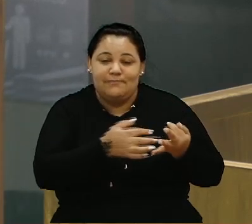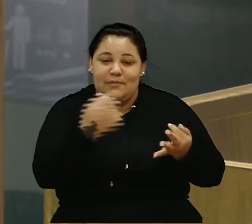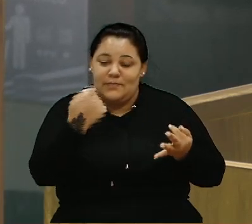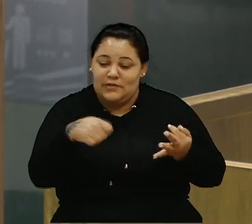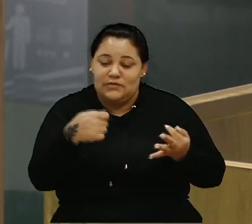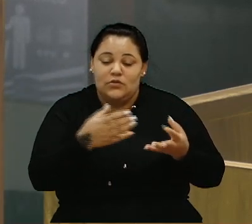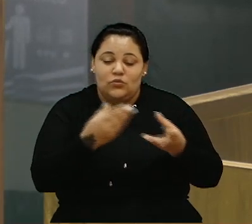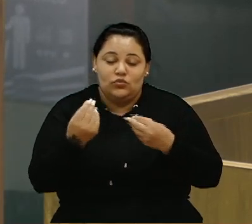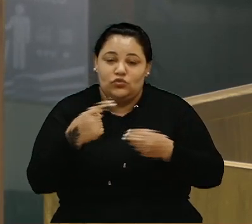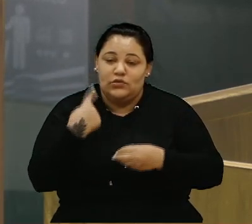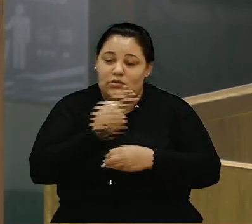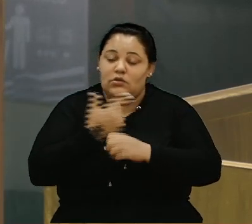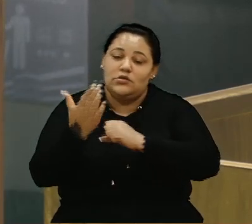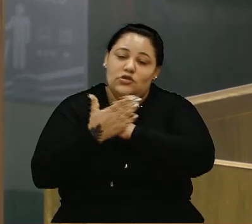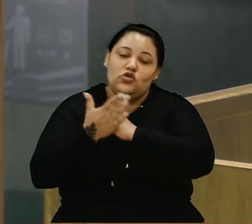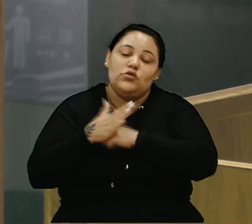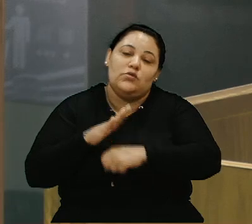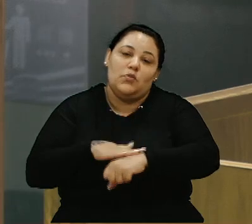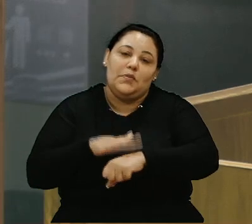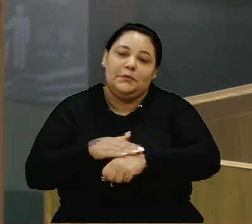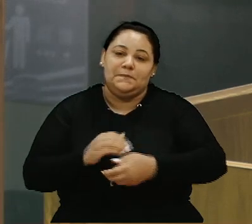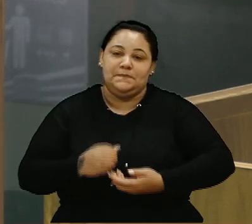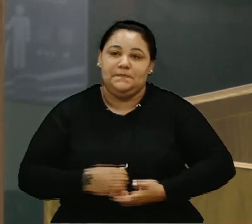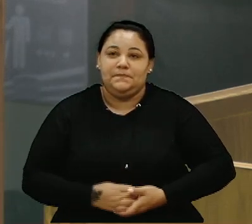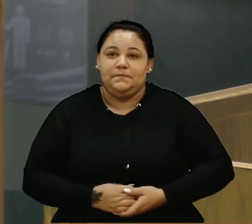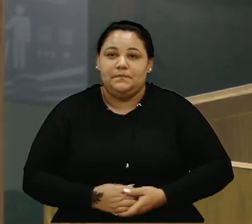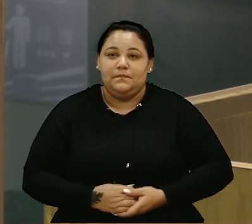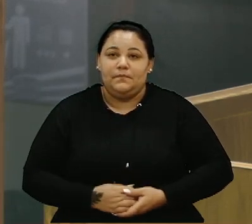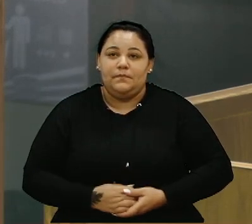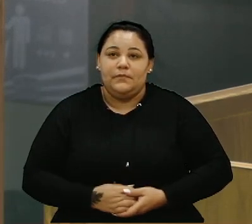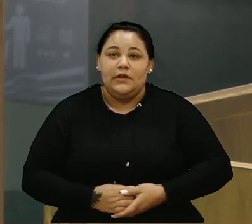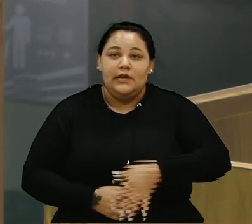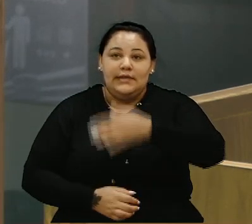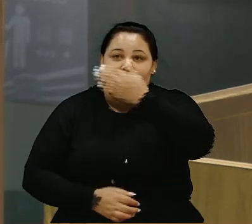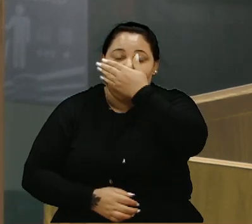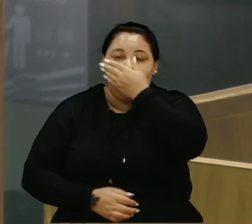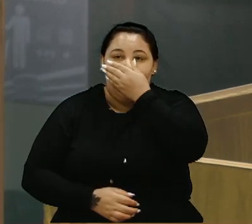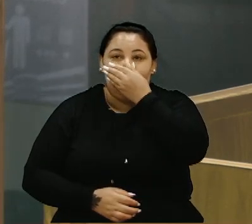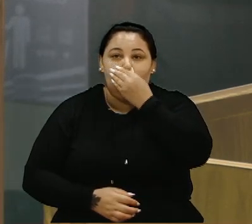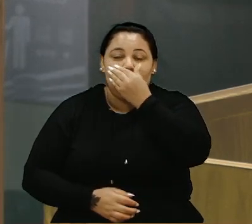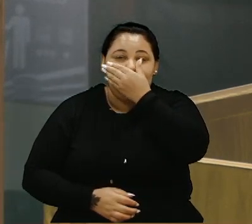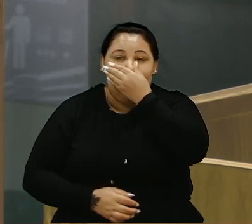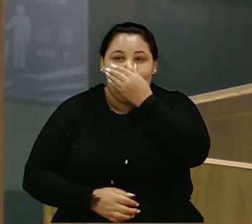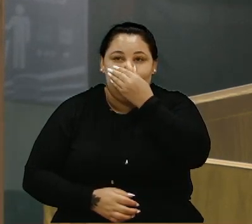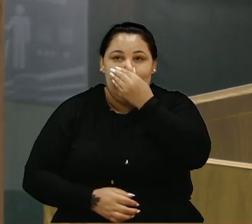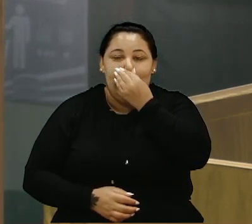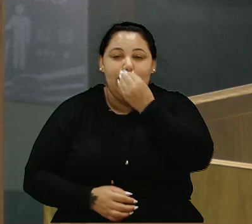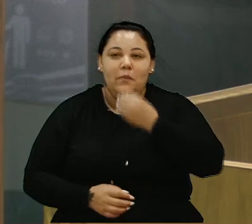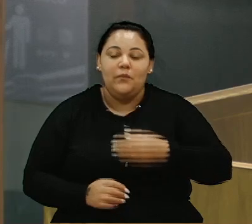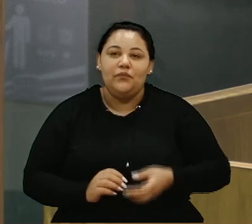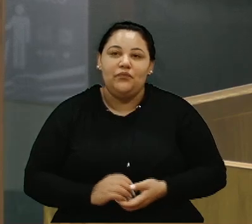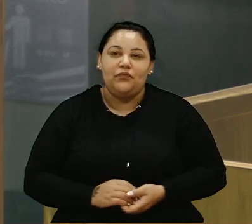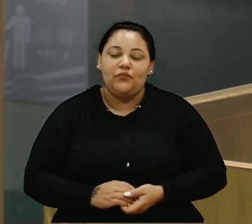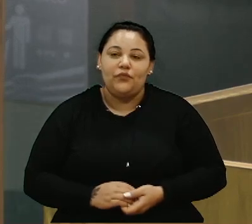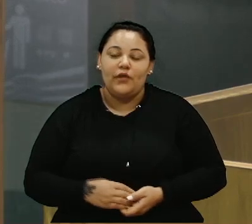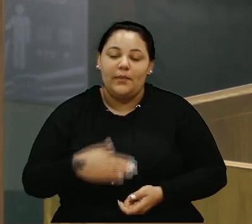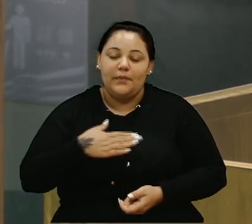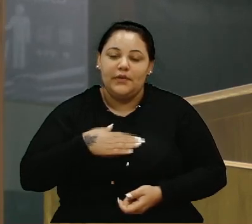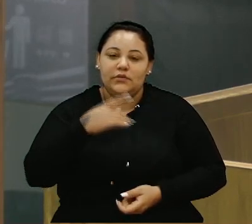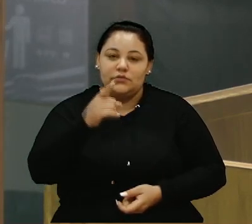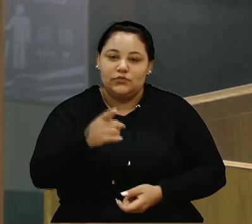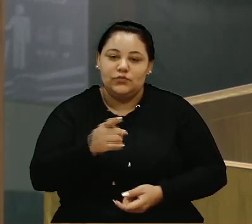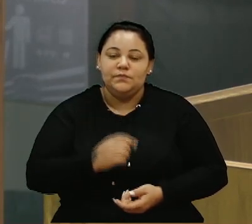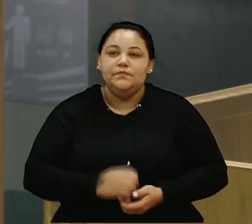da nossa ajuda no momento. Da minha, da nossa e de você que está nos assistindo na sua residência.